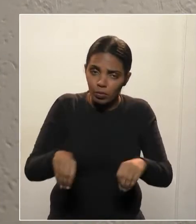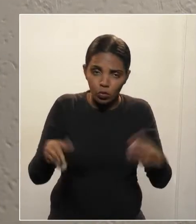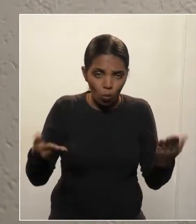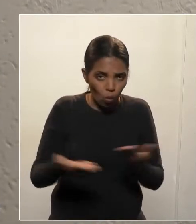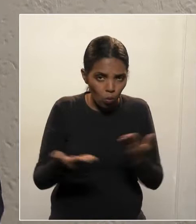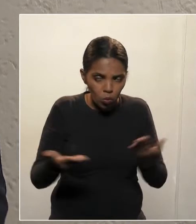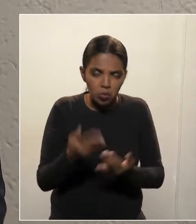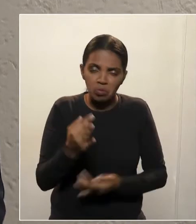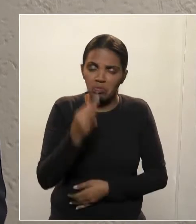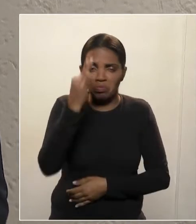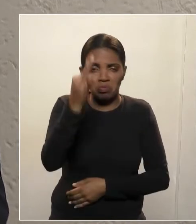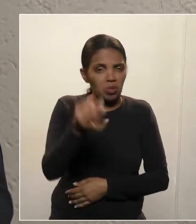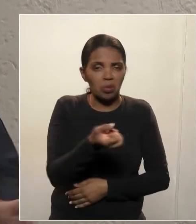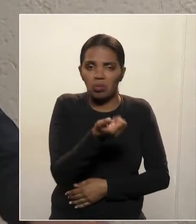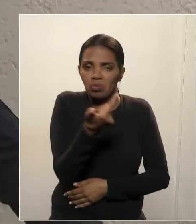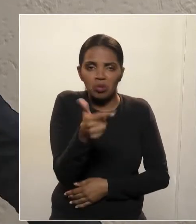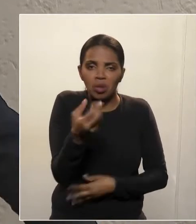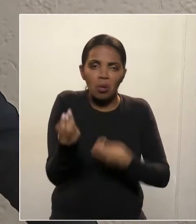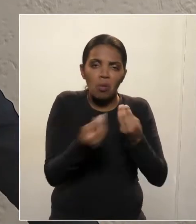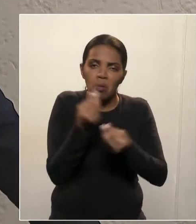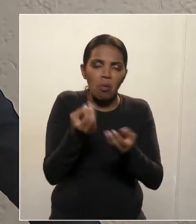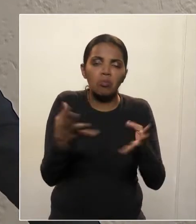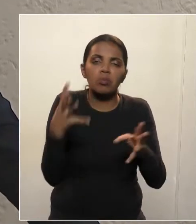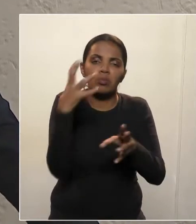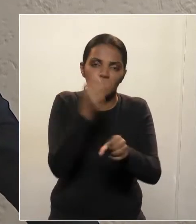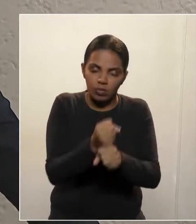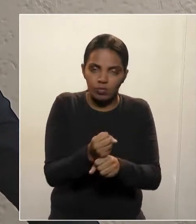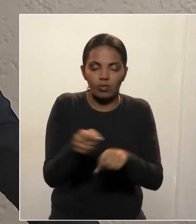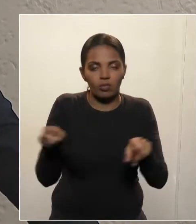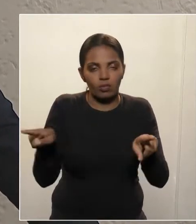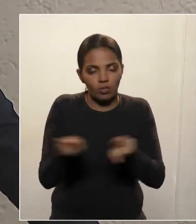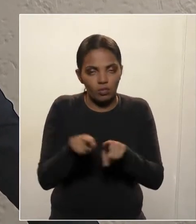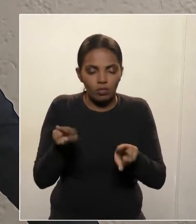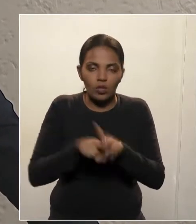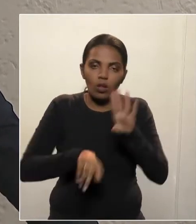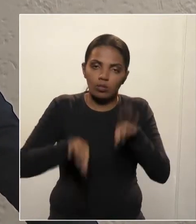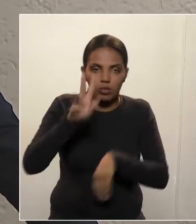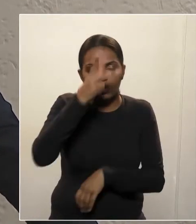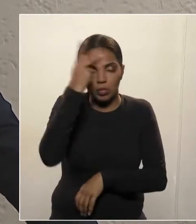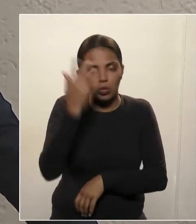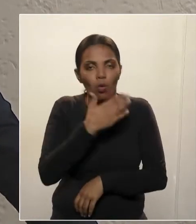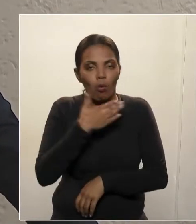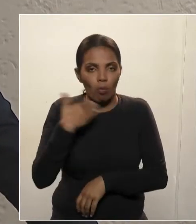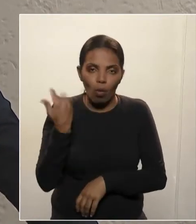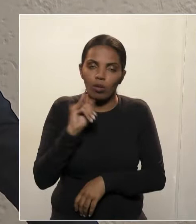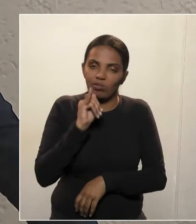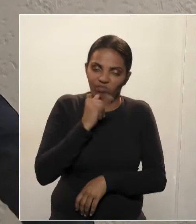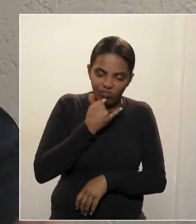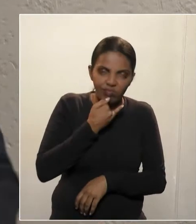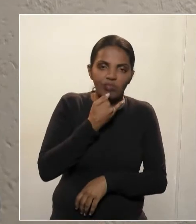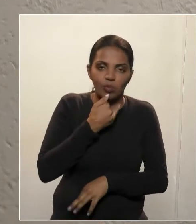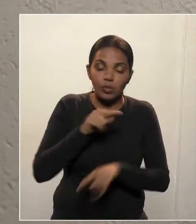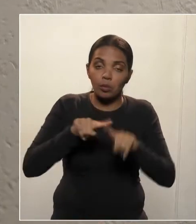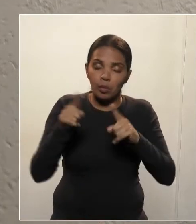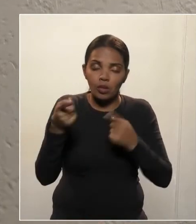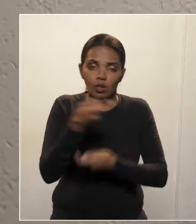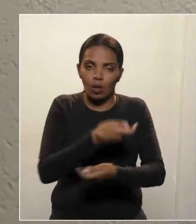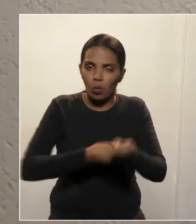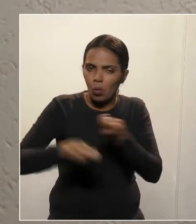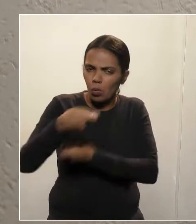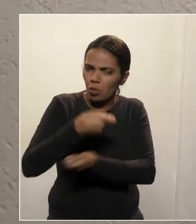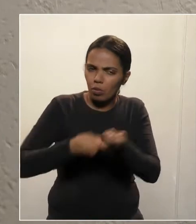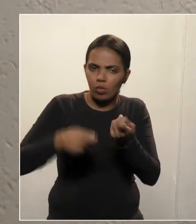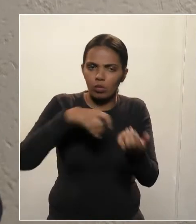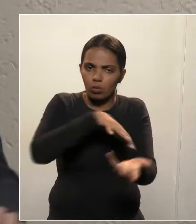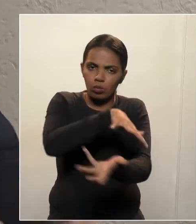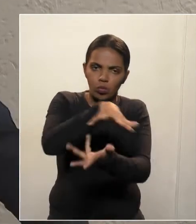incalculáveis. Além da insuperável dor da perda de pessoas queridas, as economias do mundo,